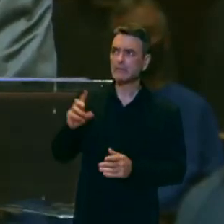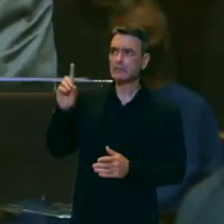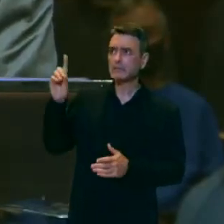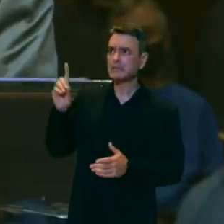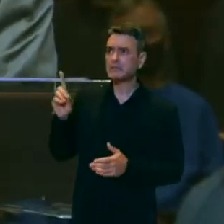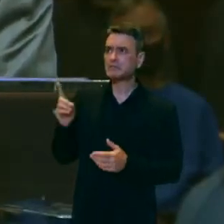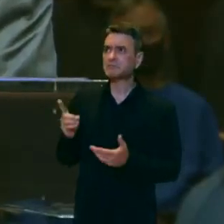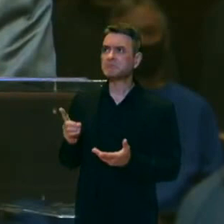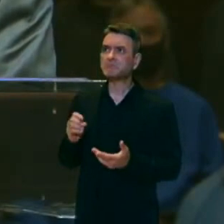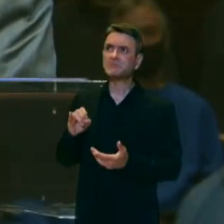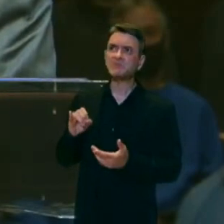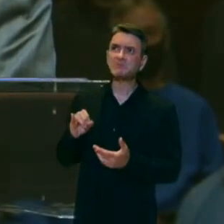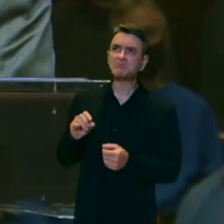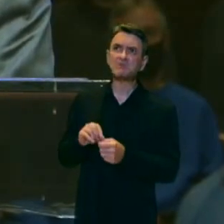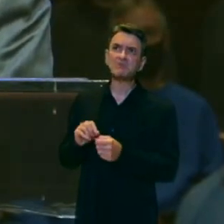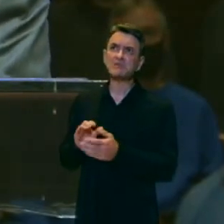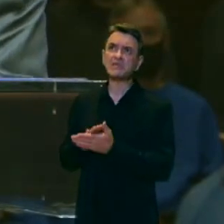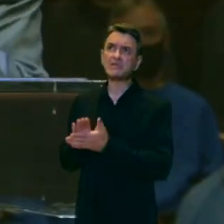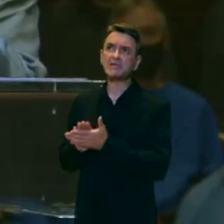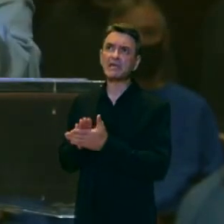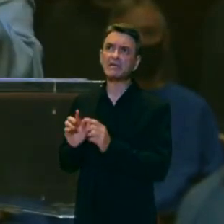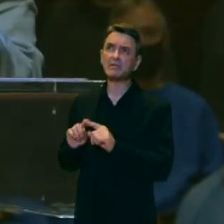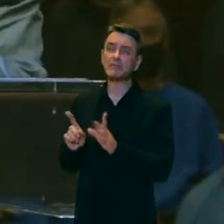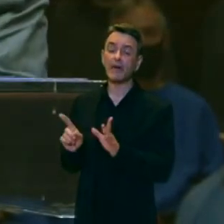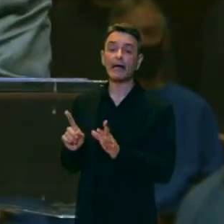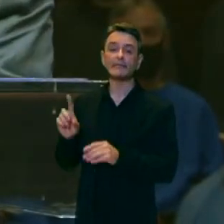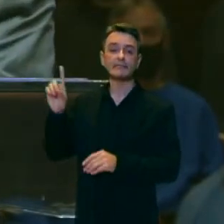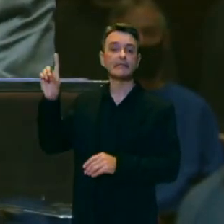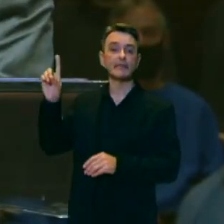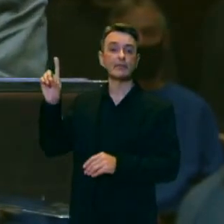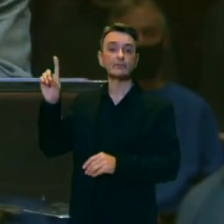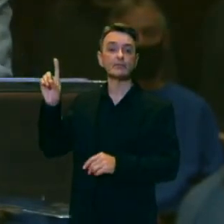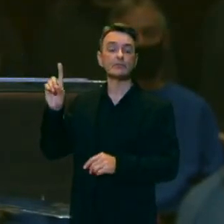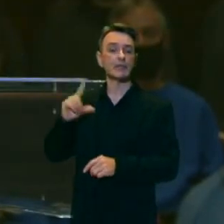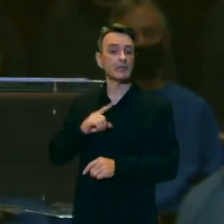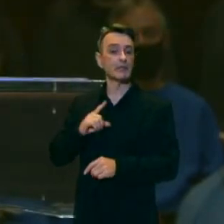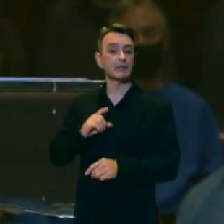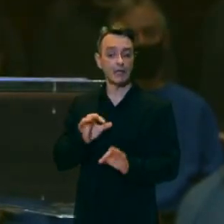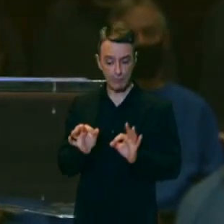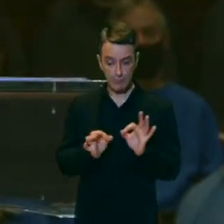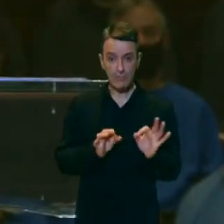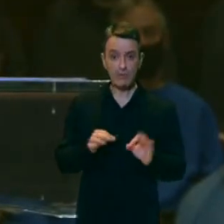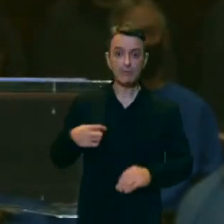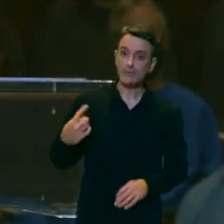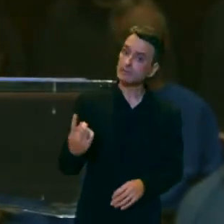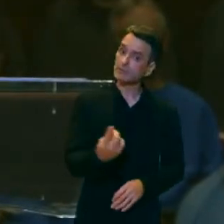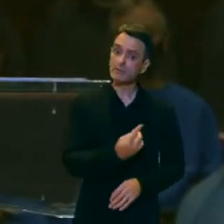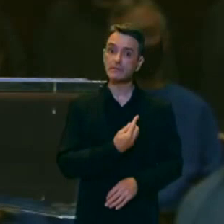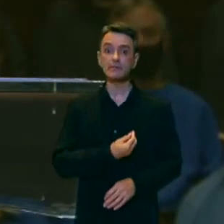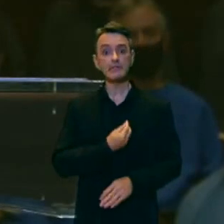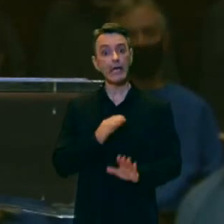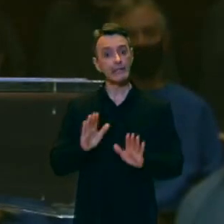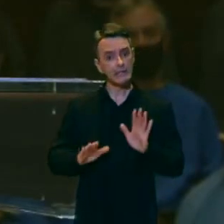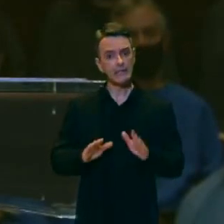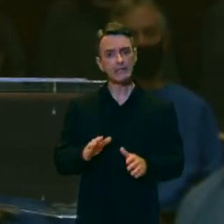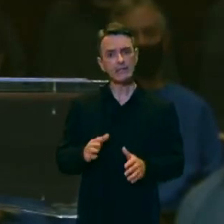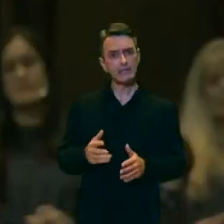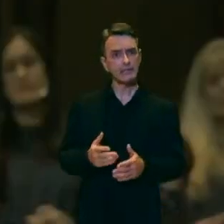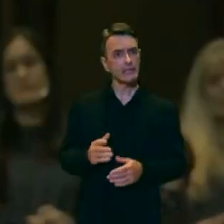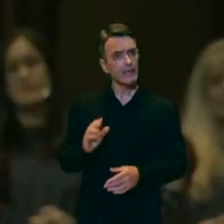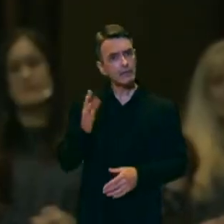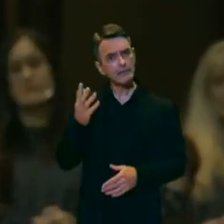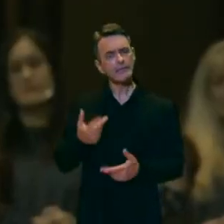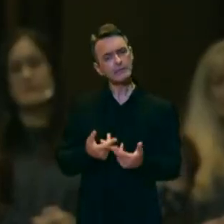quiser? Não, Deus tem um plano para a nossa vida. Às vezes até as coisas ruins que a gente vive, a gente